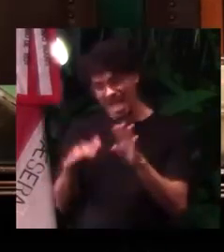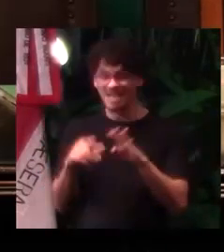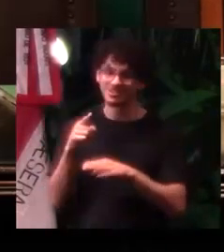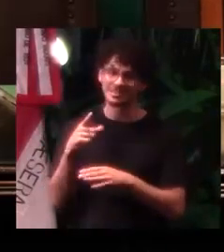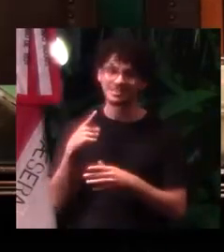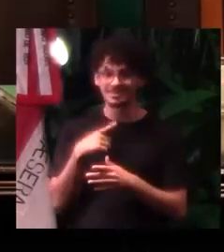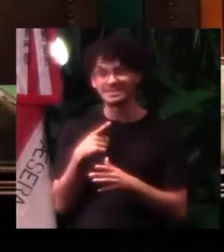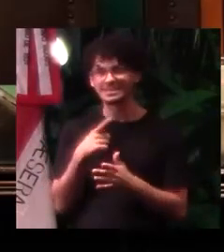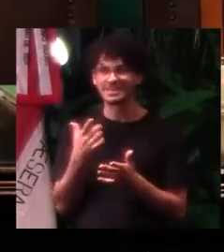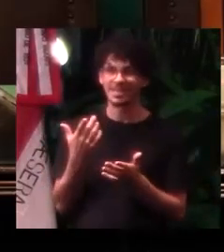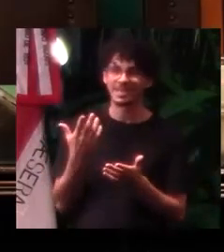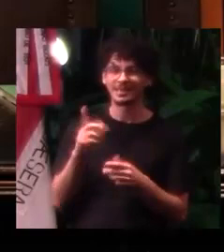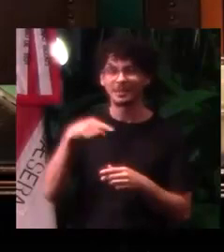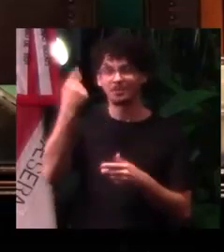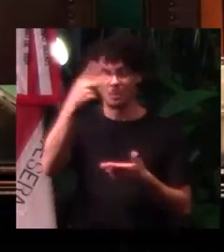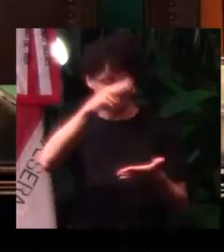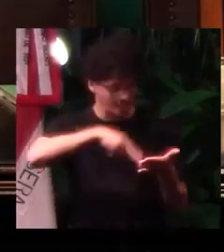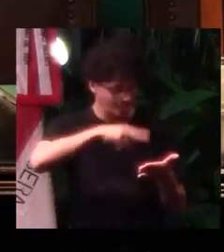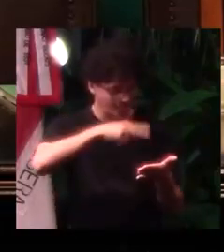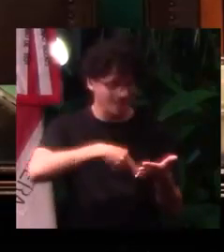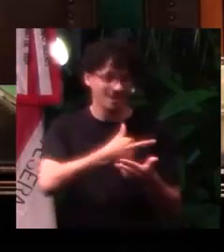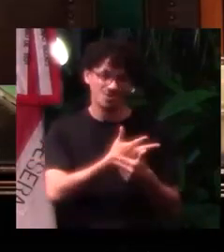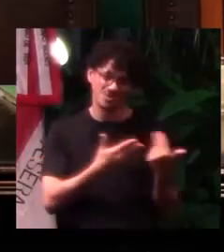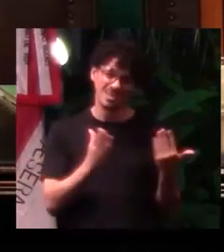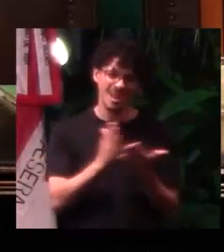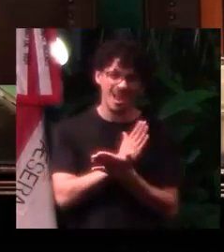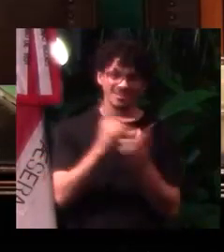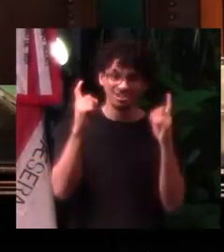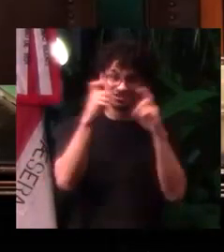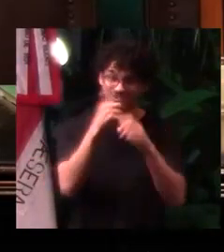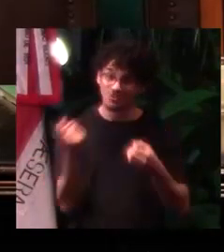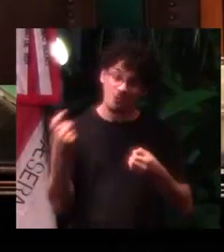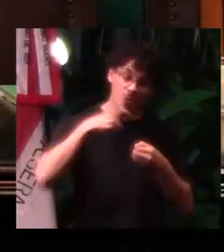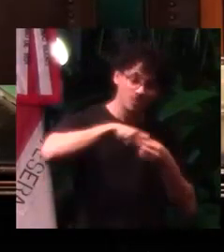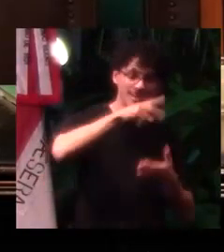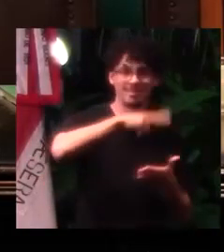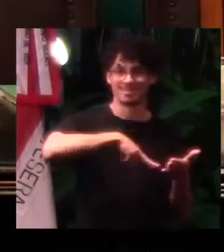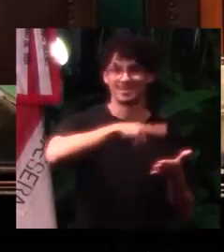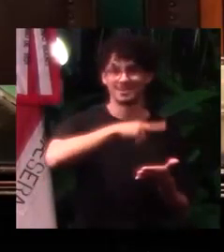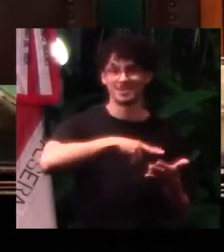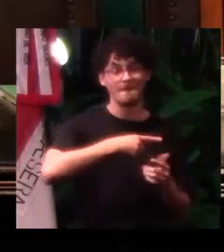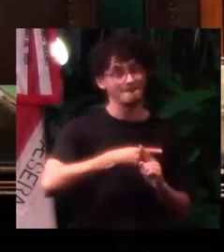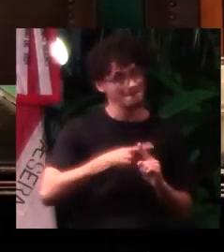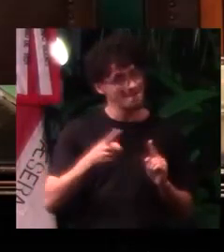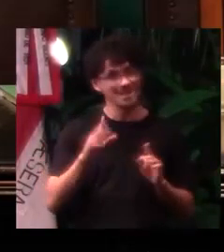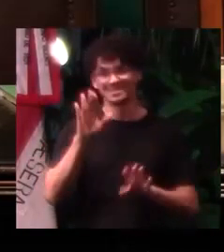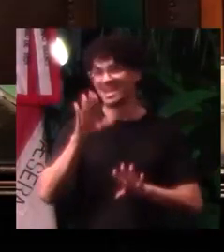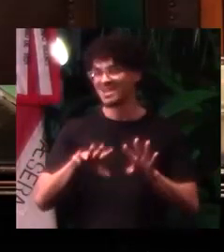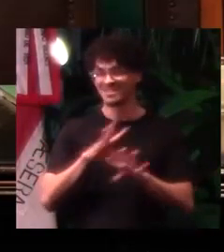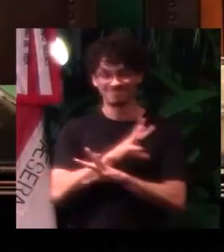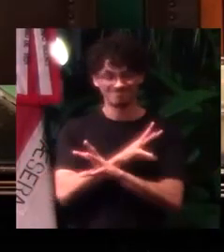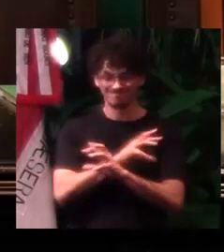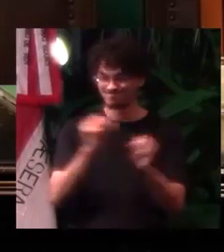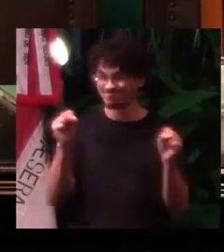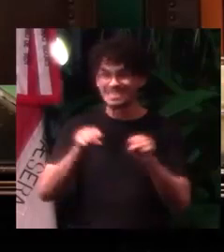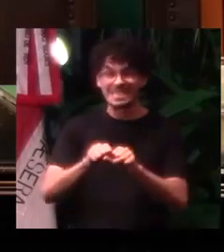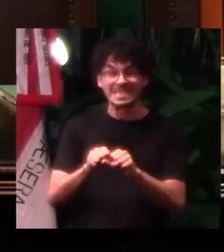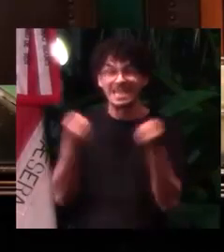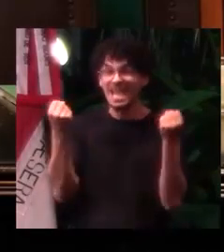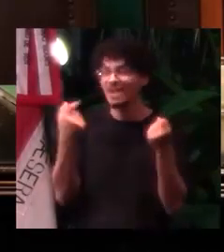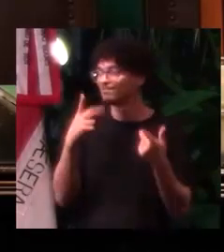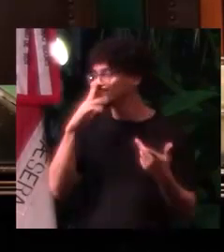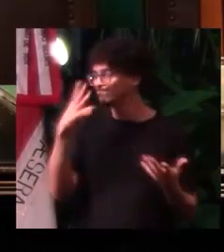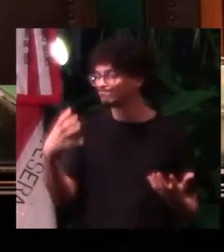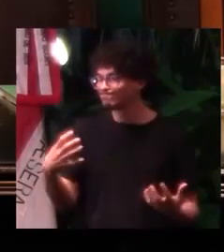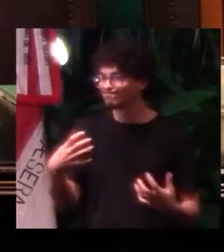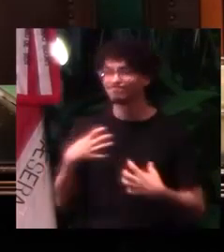retomar aquilo em outras leituras, às vezes é um pouco difícil, mas às vezes é uma destruição avassaladora e a gente fica